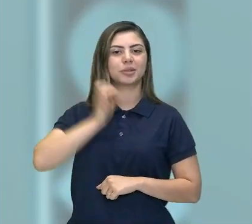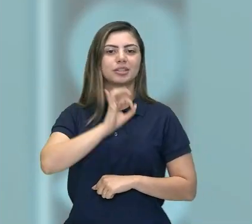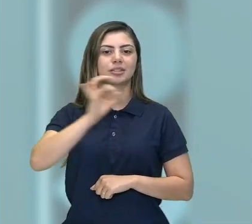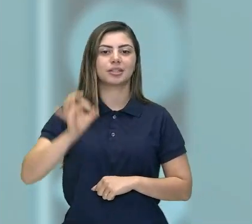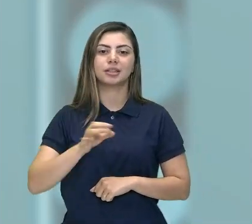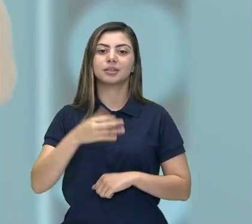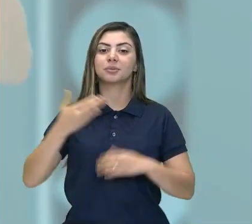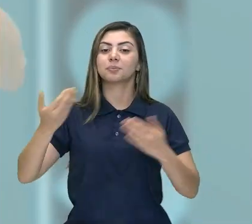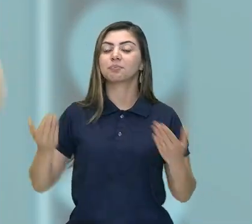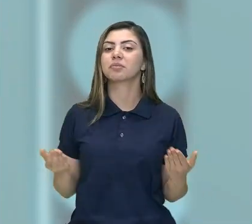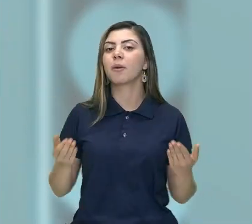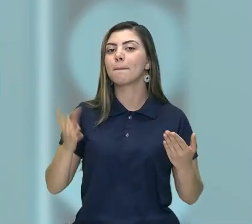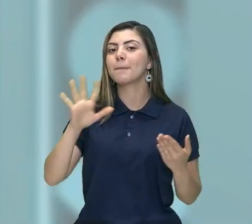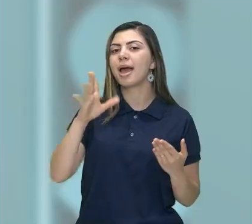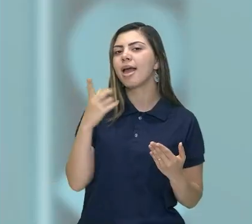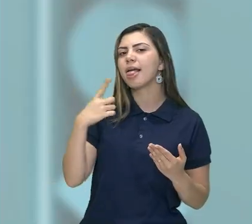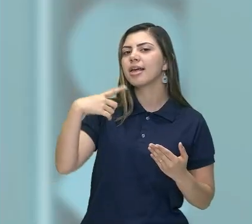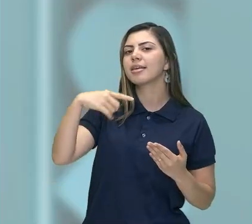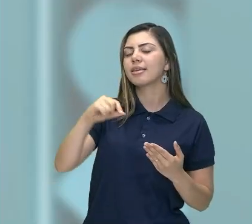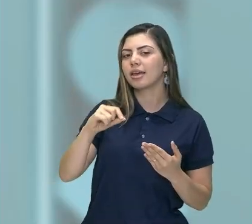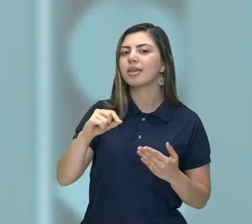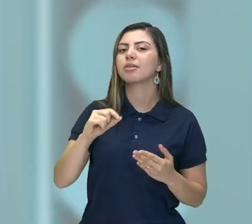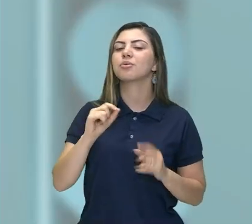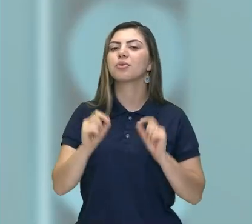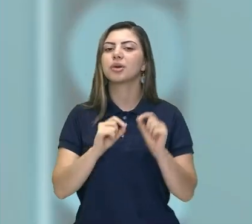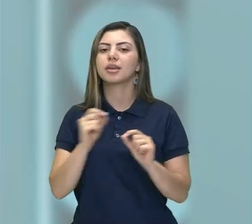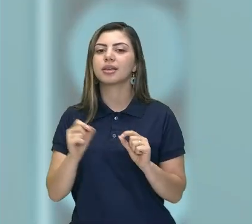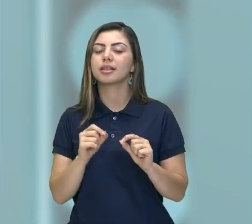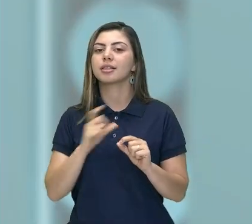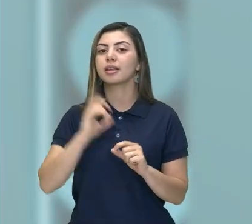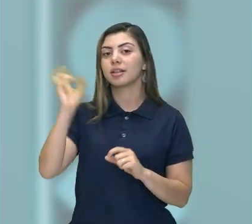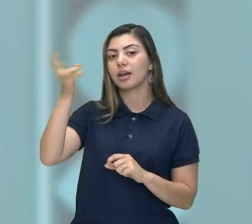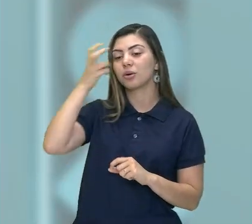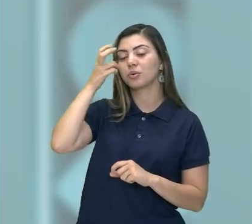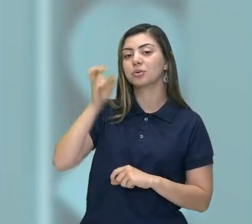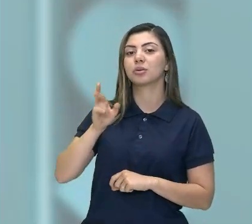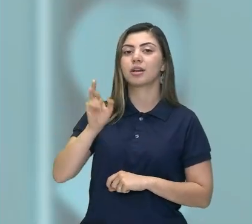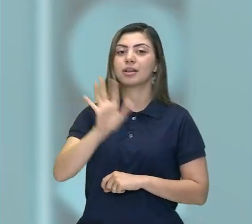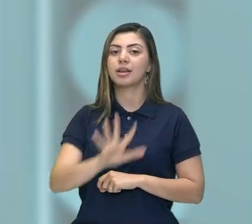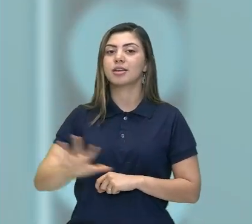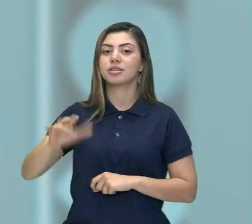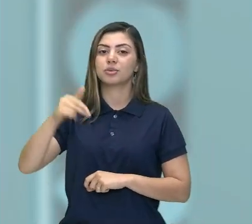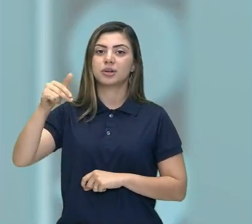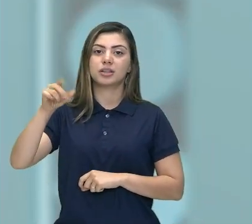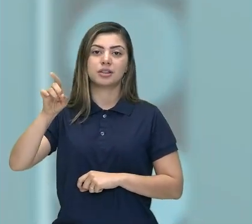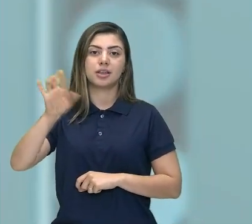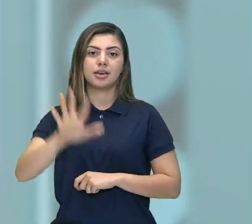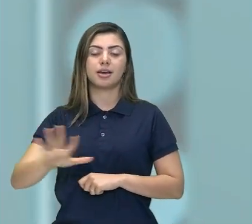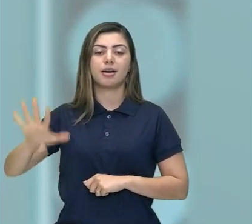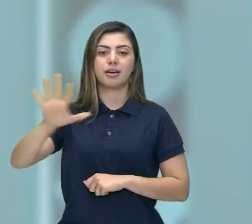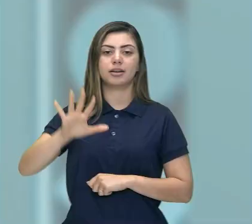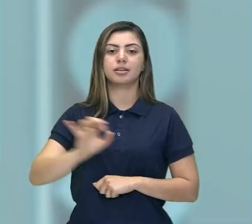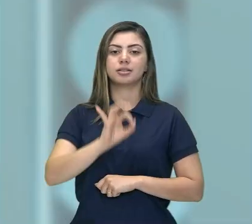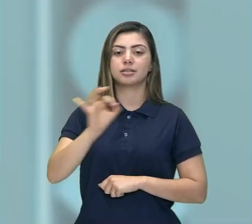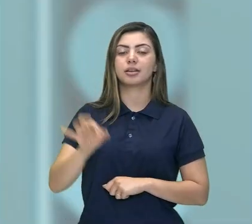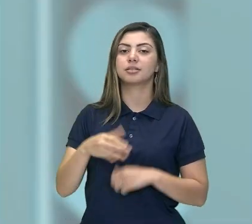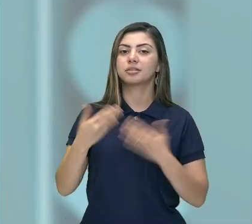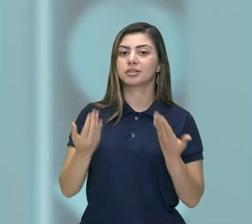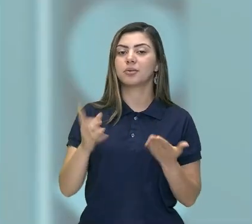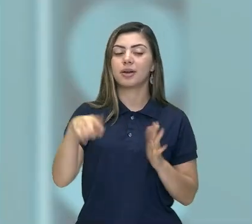vai assumir essa posição ideológica, cultural da região Nordeste. Então, quando a gente fala de